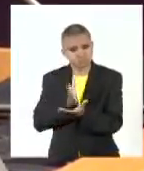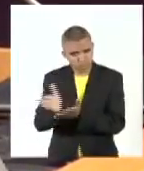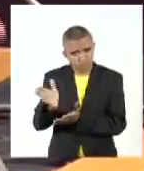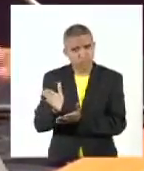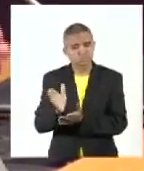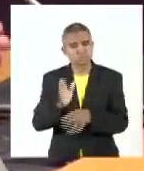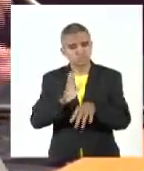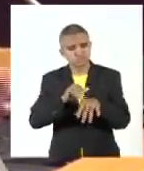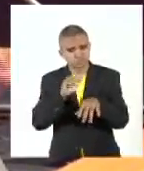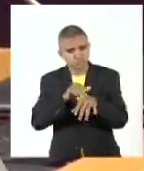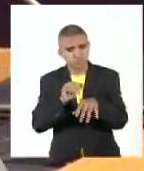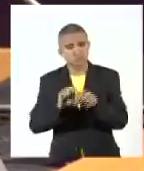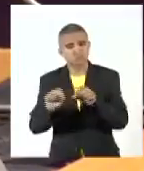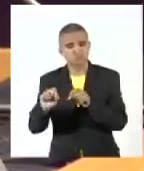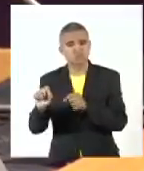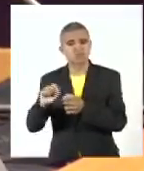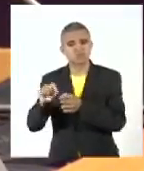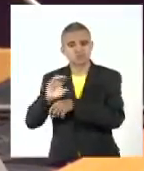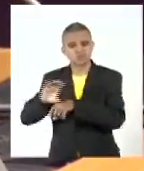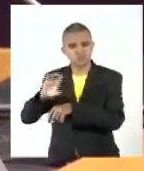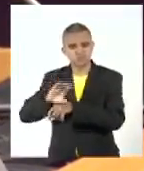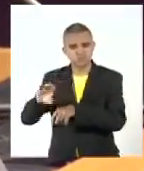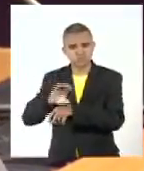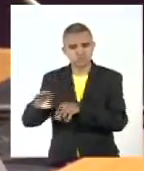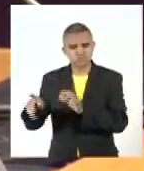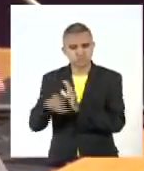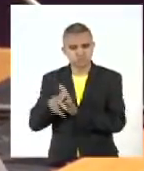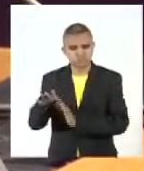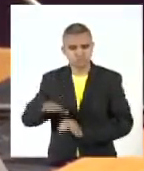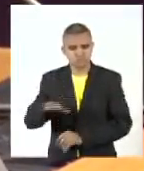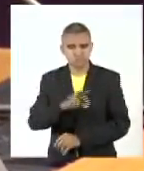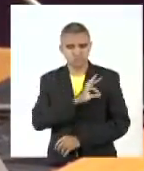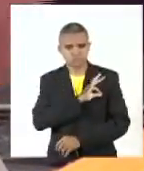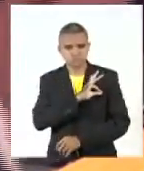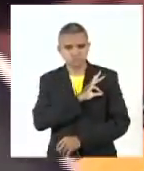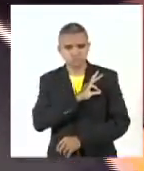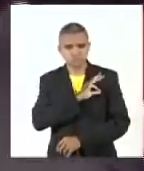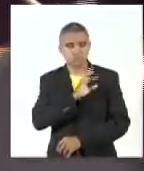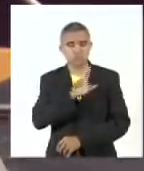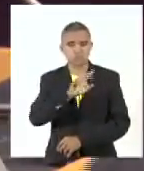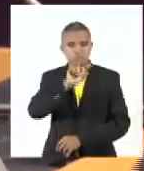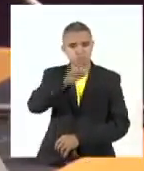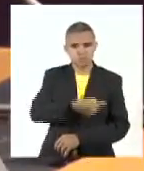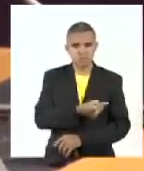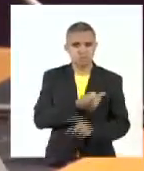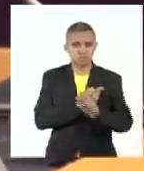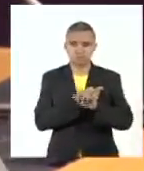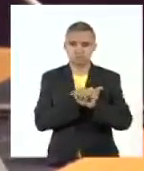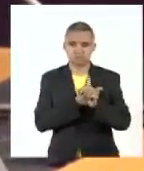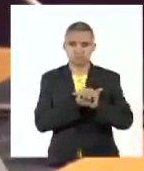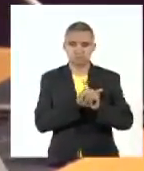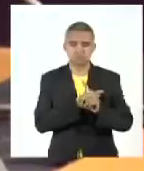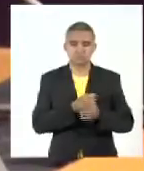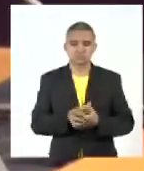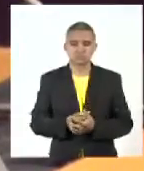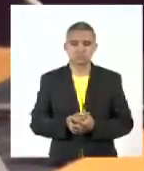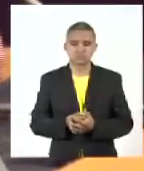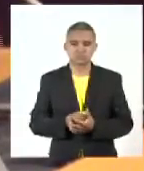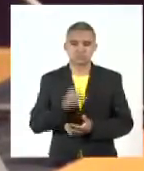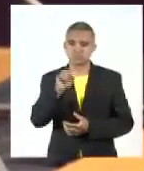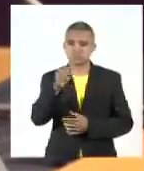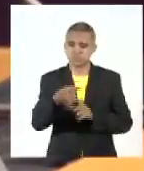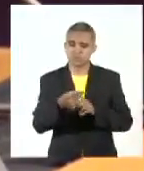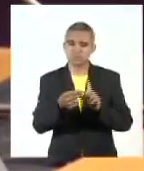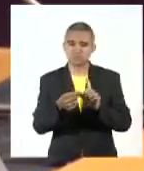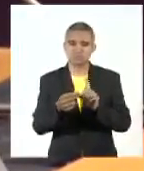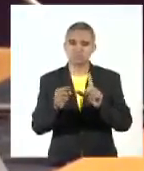para a escola, agora para a academia de polícia, não são 1.000, são 388, que apresentaram os documentos,